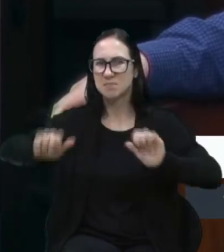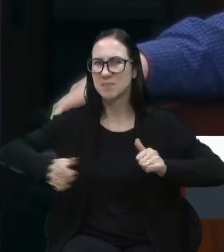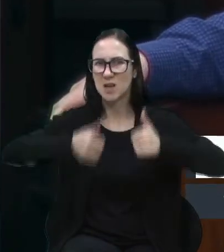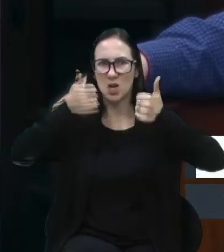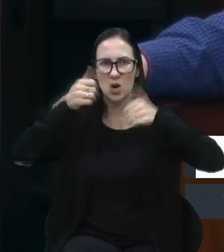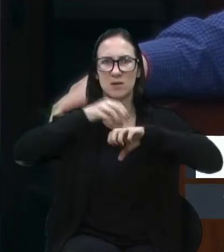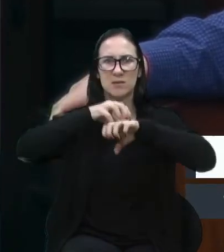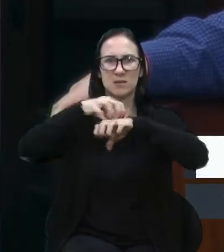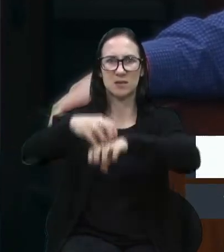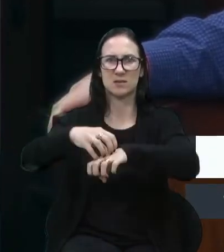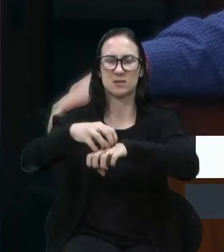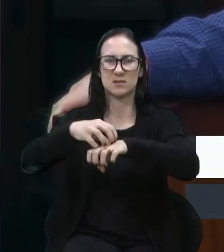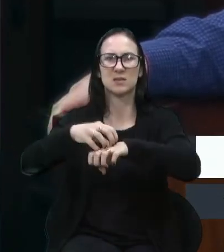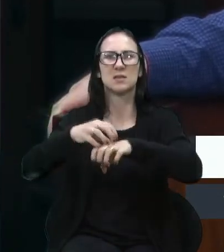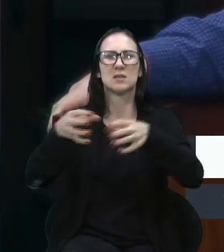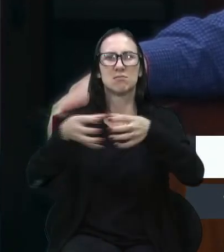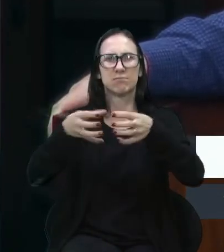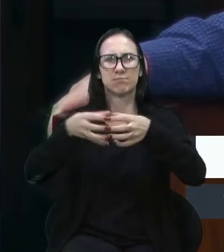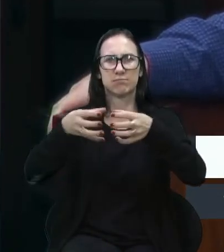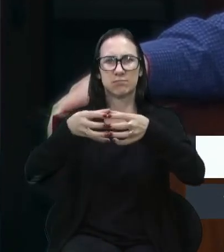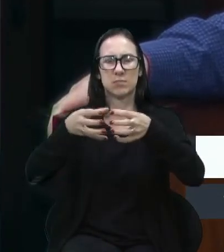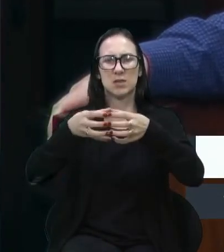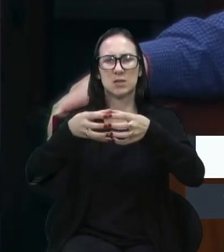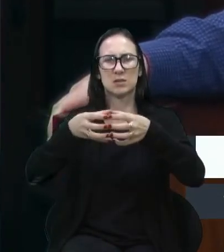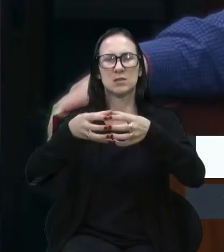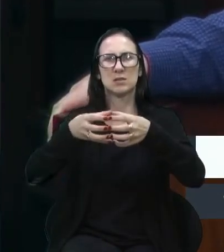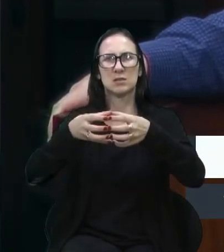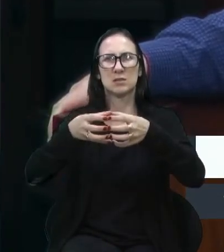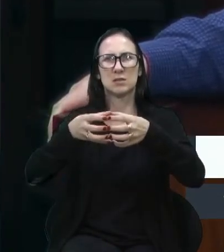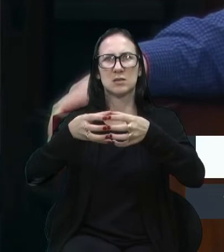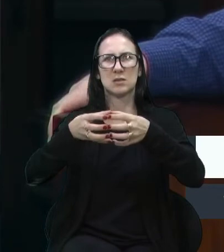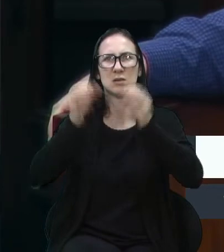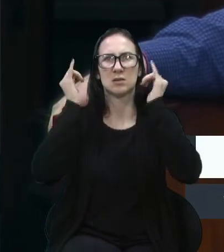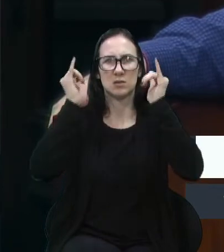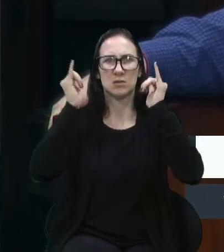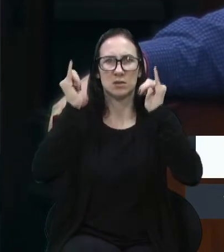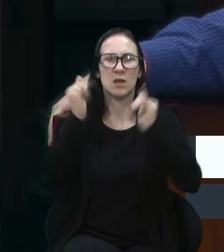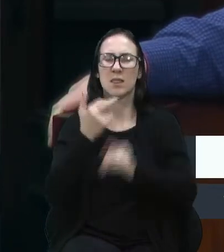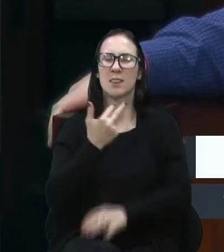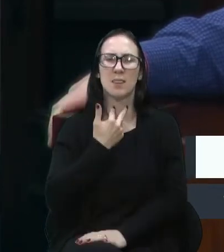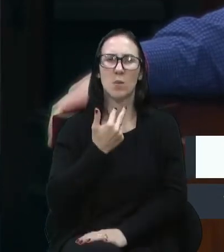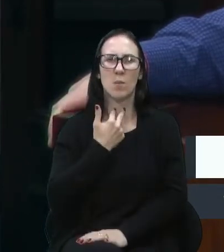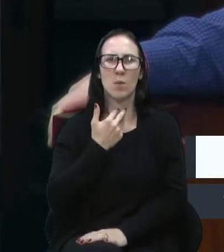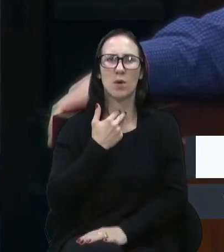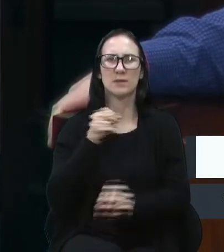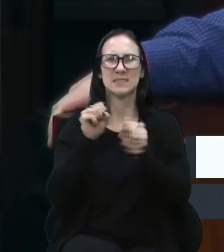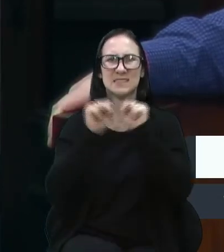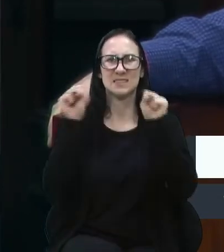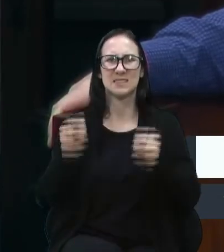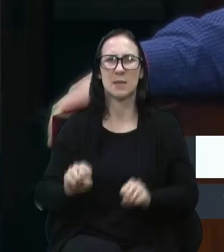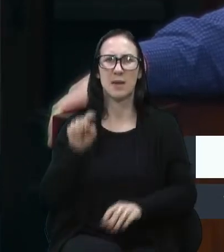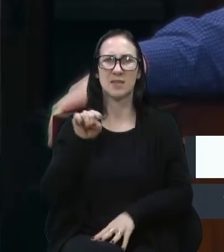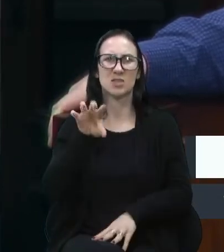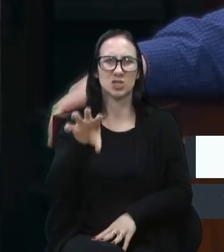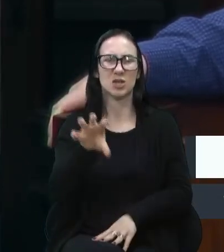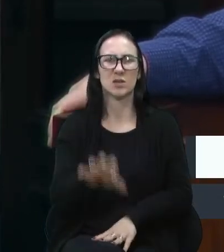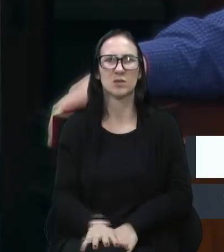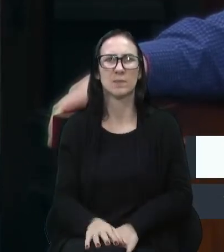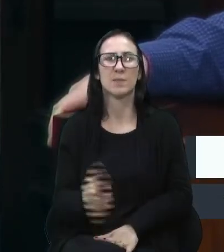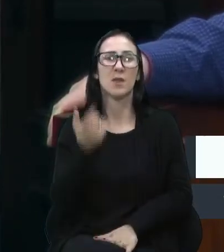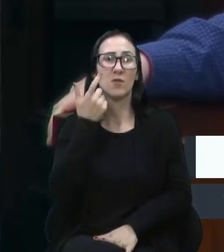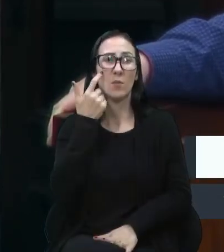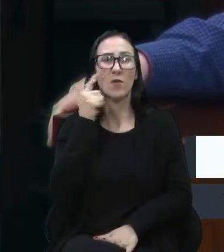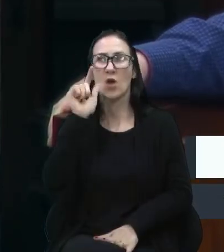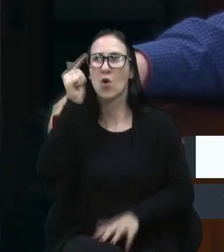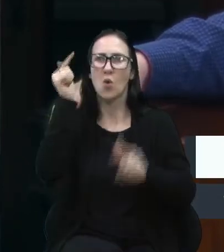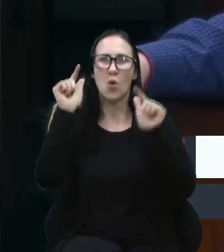e do próprio transporte coletivo, não podemos manter sempre um sistema da forma que está. Vamos ver em outros locais como funciona e